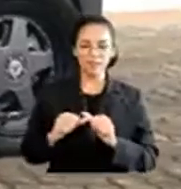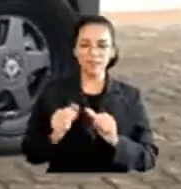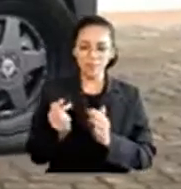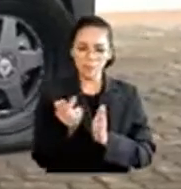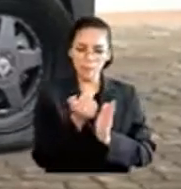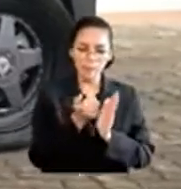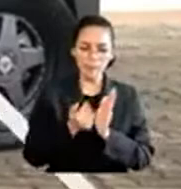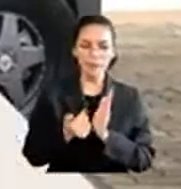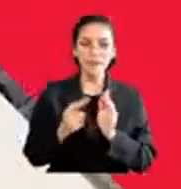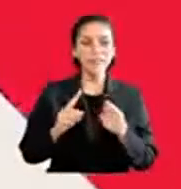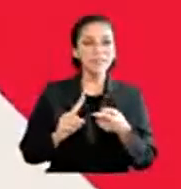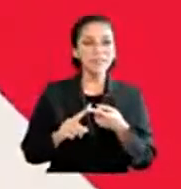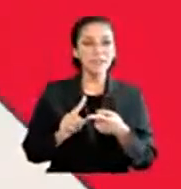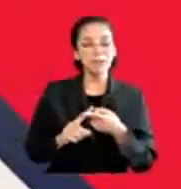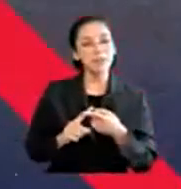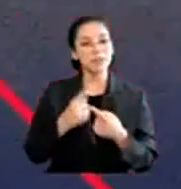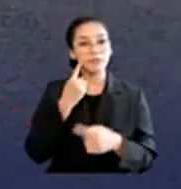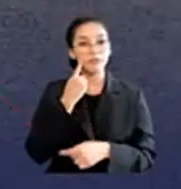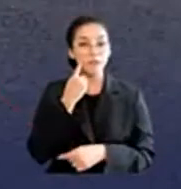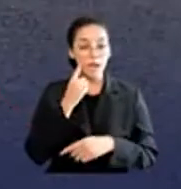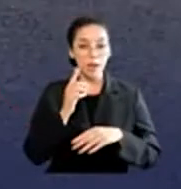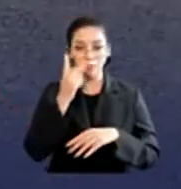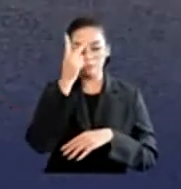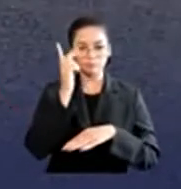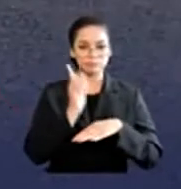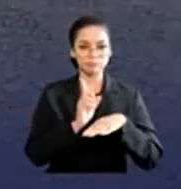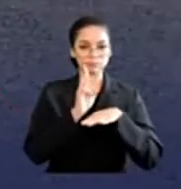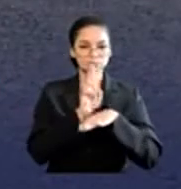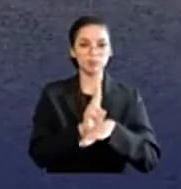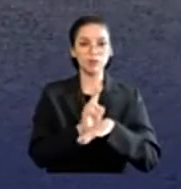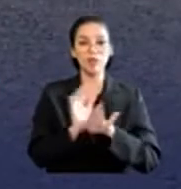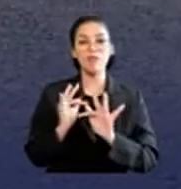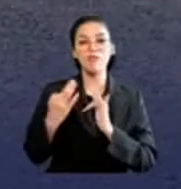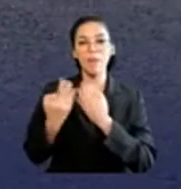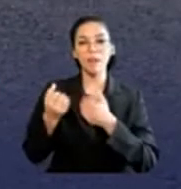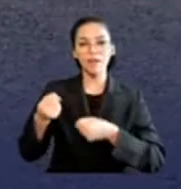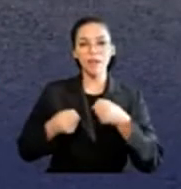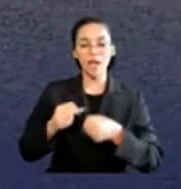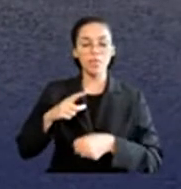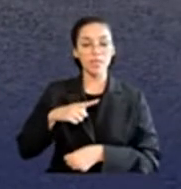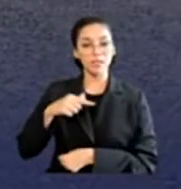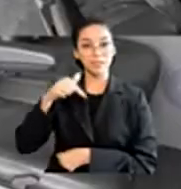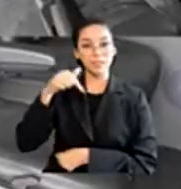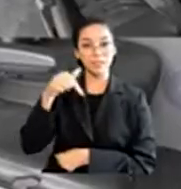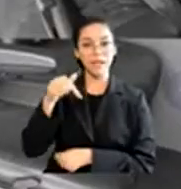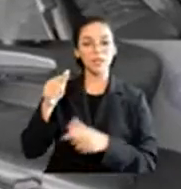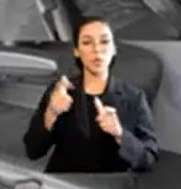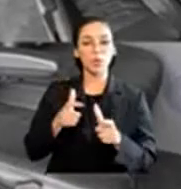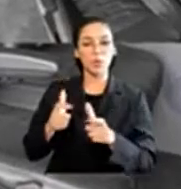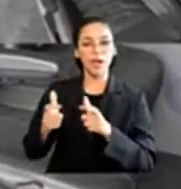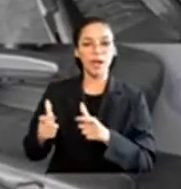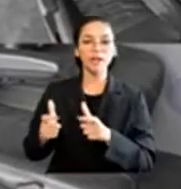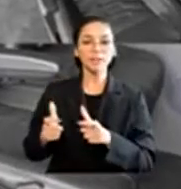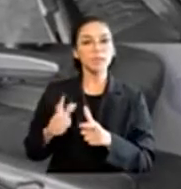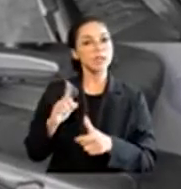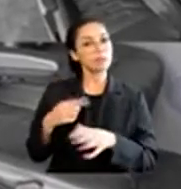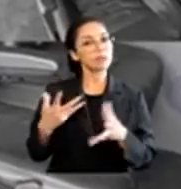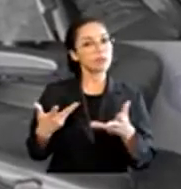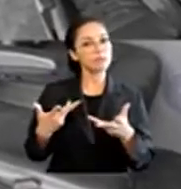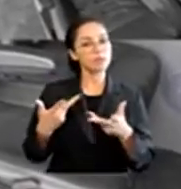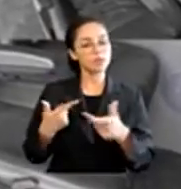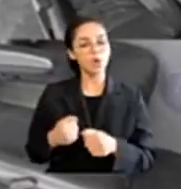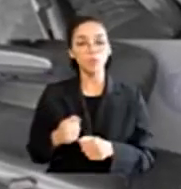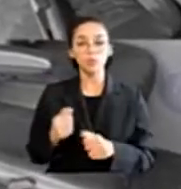de passageiros, que chamamos de Family Car, com 7 lugares mais um, que vai ser uma excelente opção para carro de